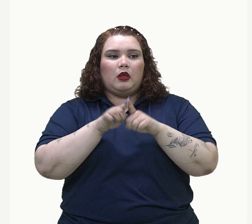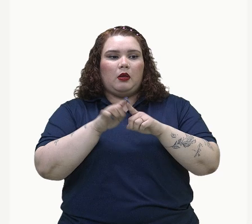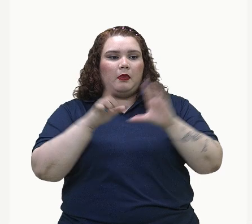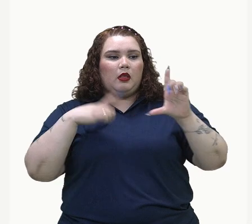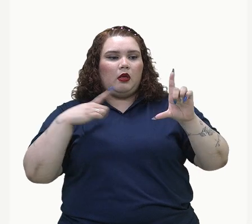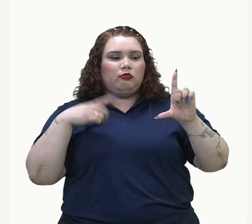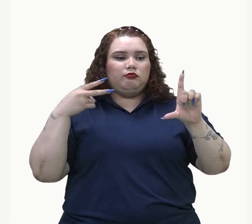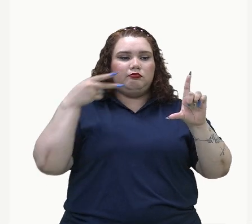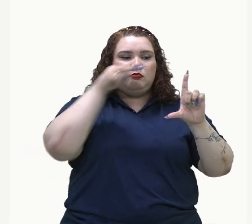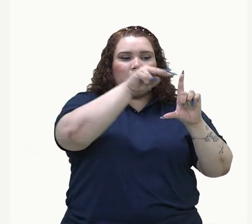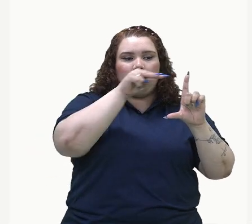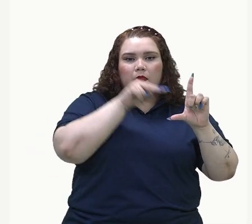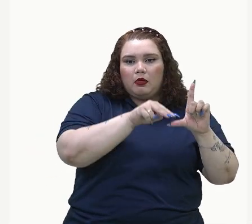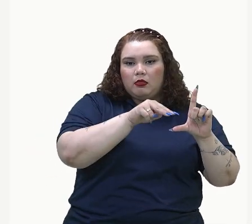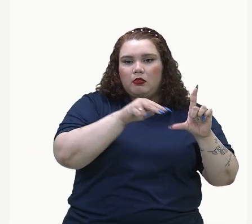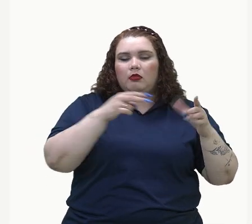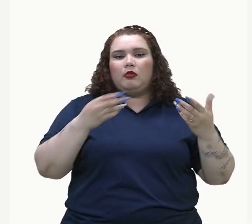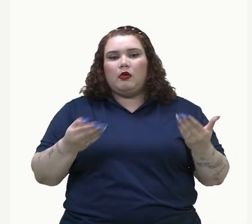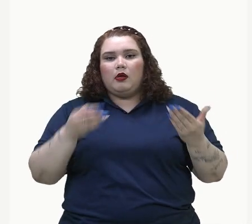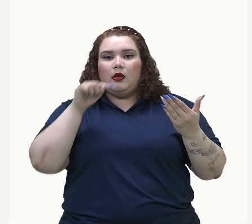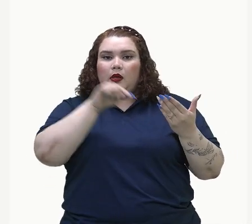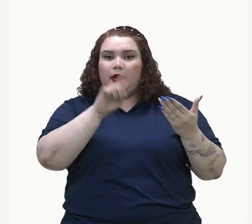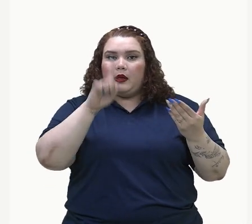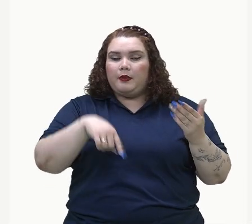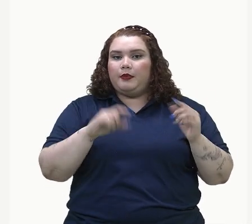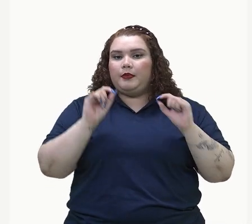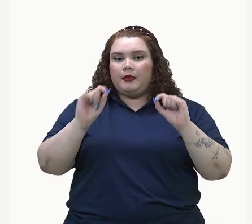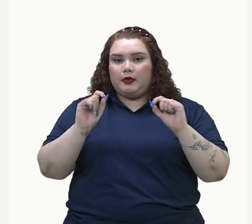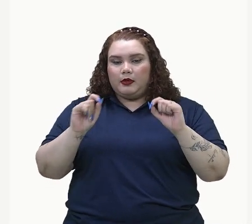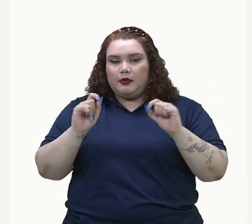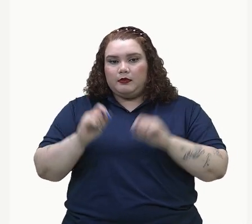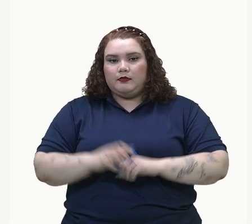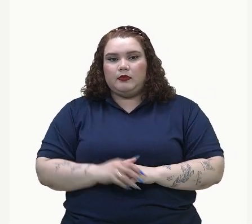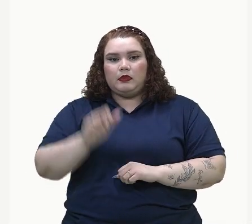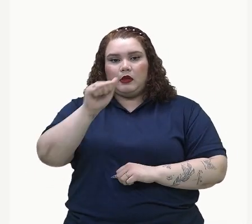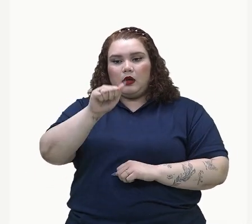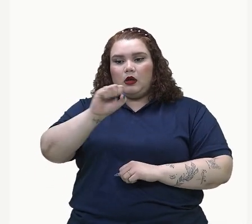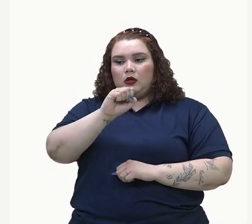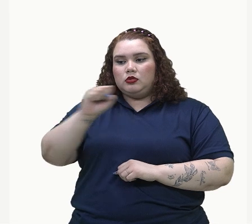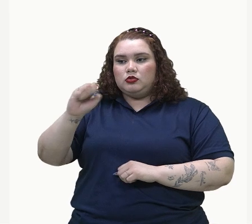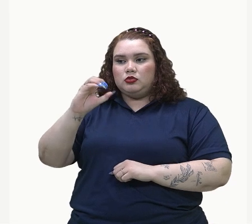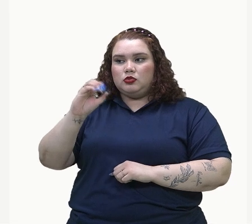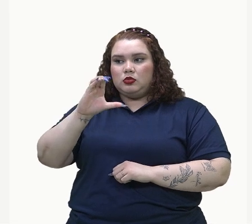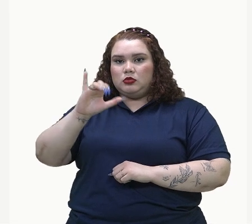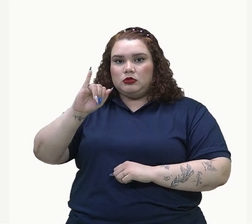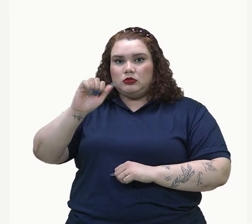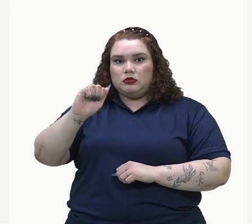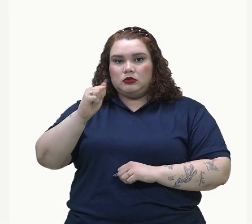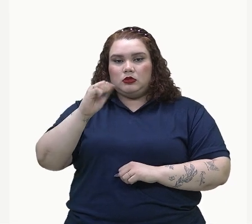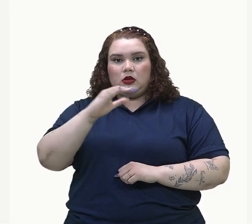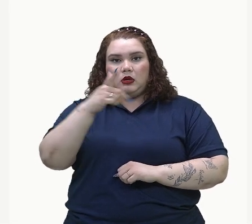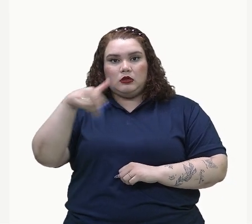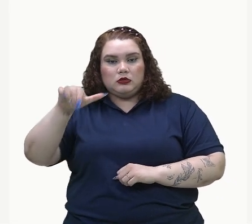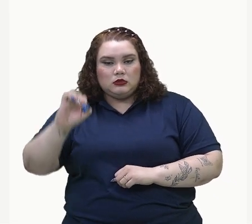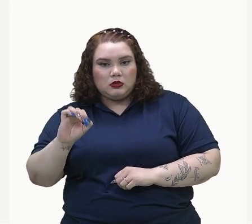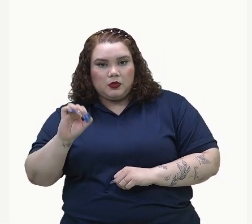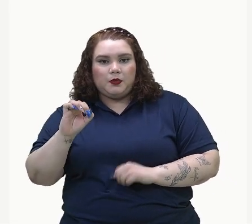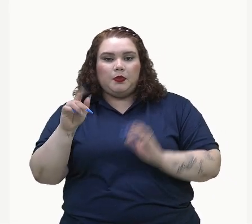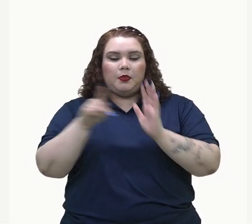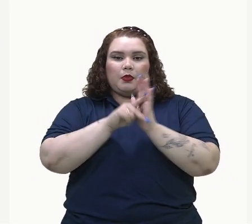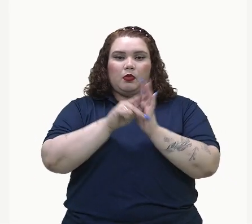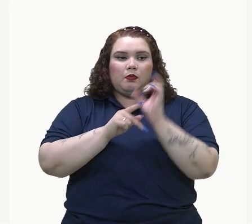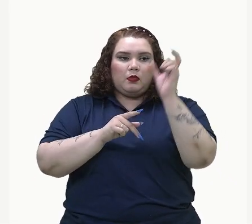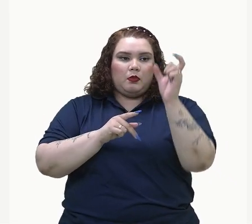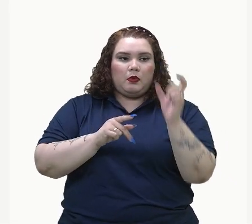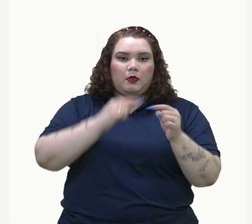os fios, isso aí nós vamos chamar de associação de resistores. Vejam aí.